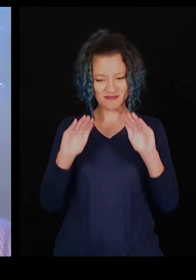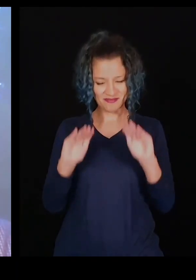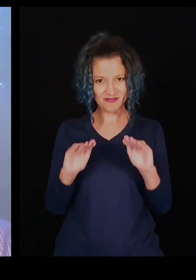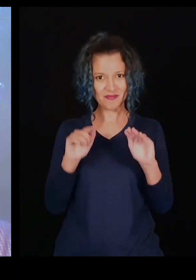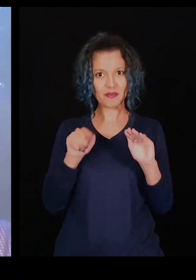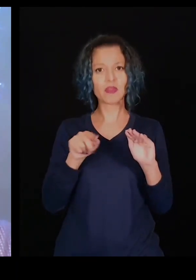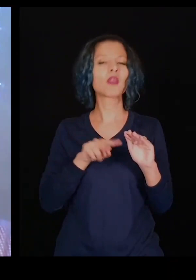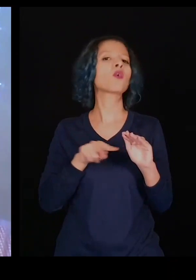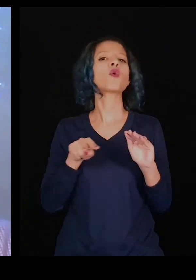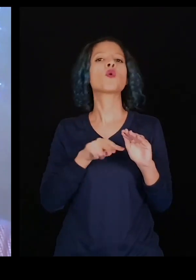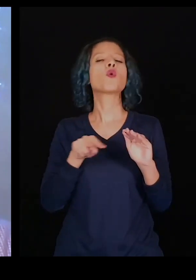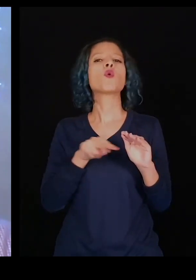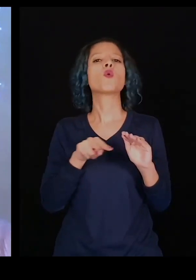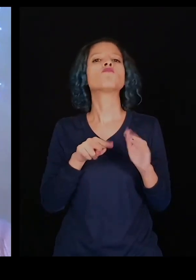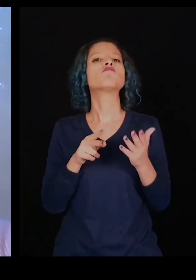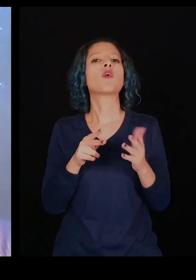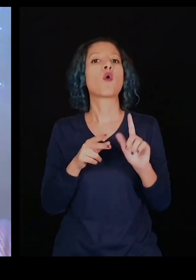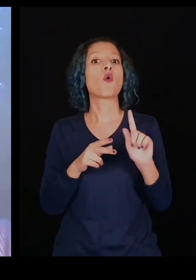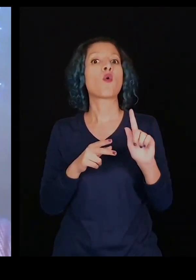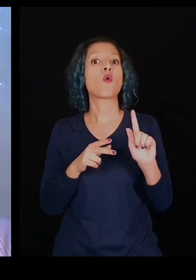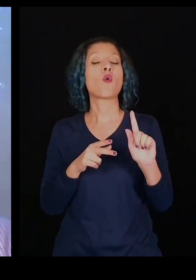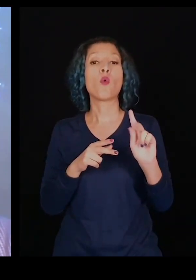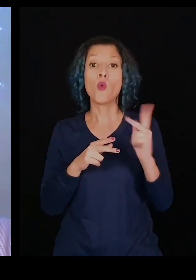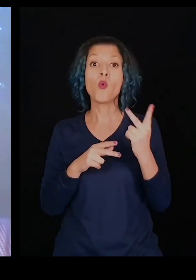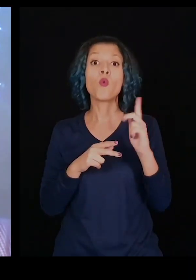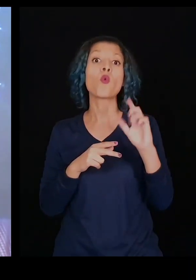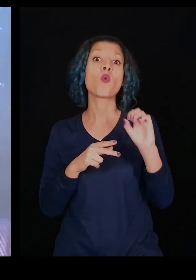fará no pós-pandemia?